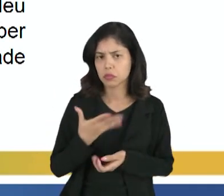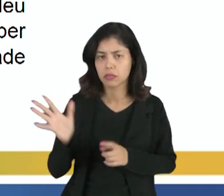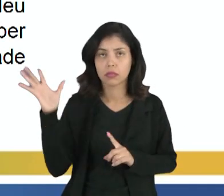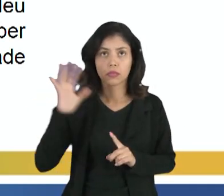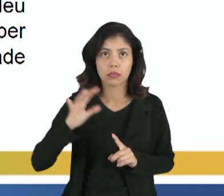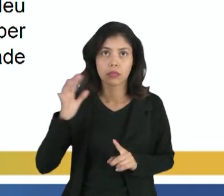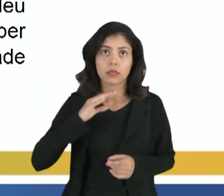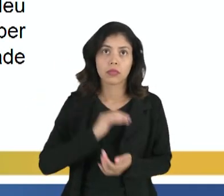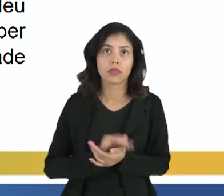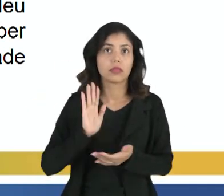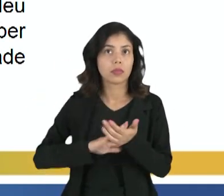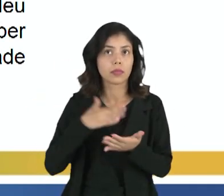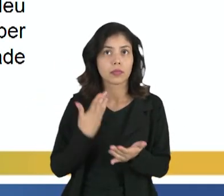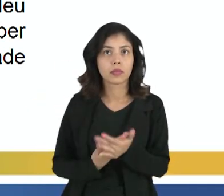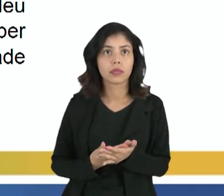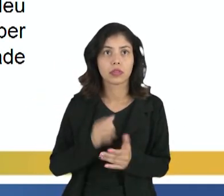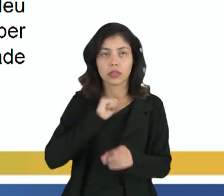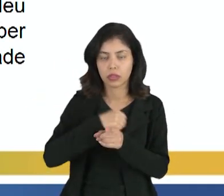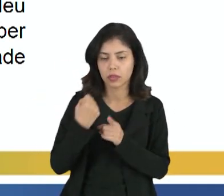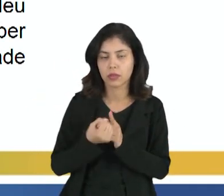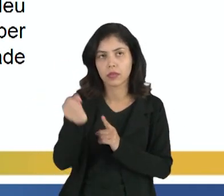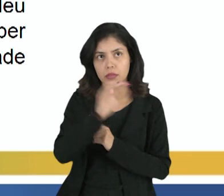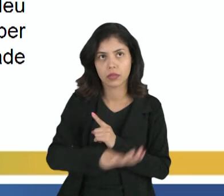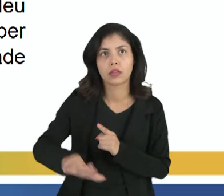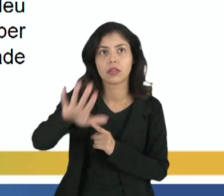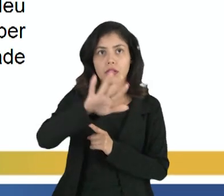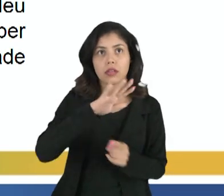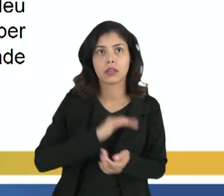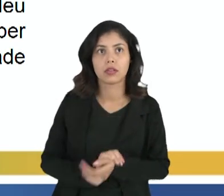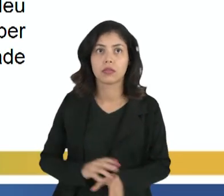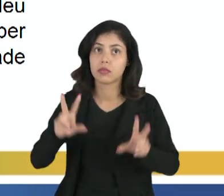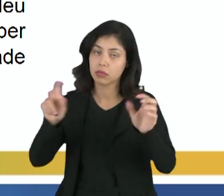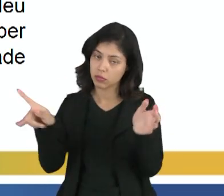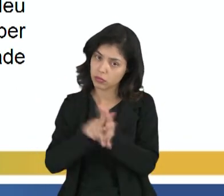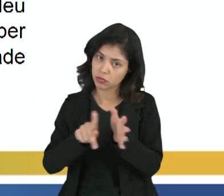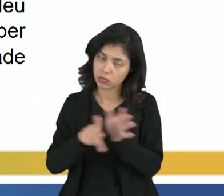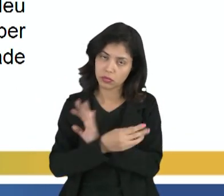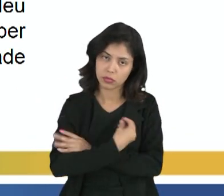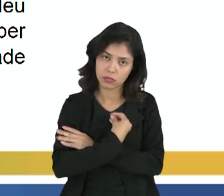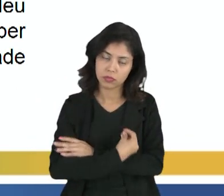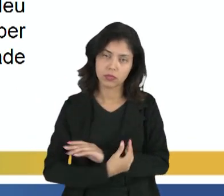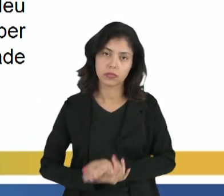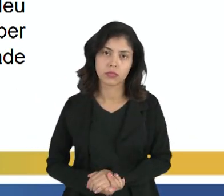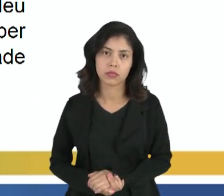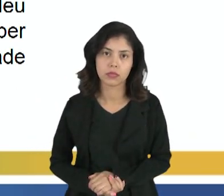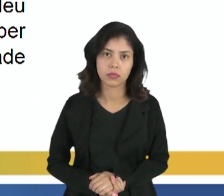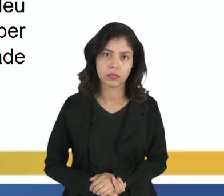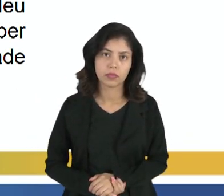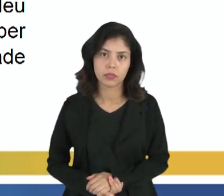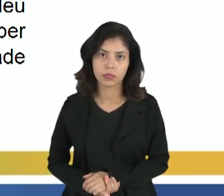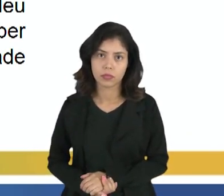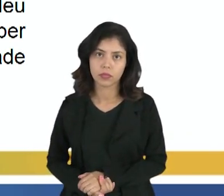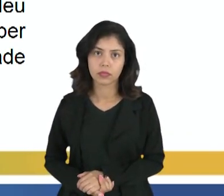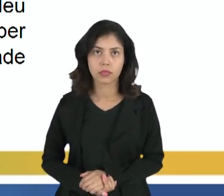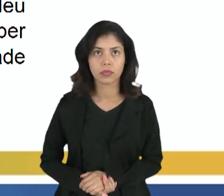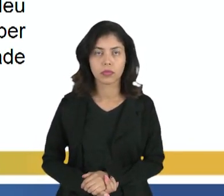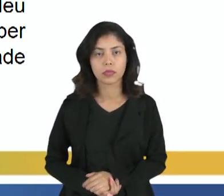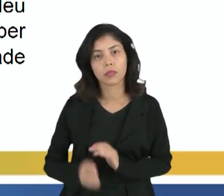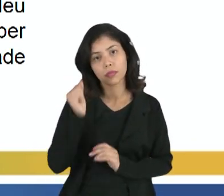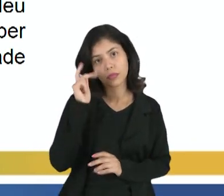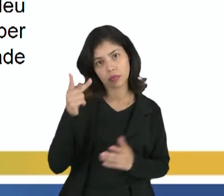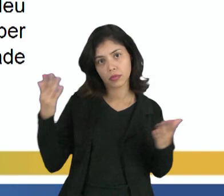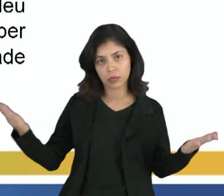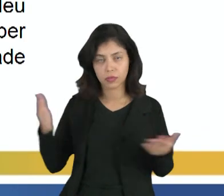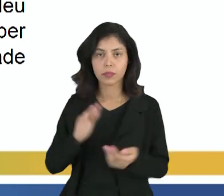influenciar as interpretações acerca da sociedade em geral e acerca da sua própria vida.